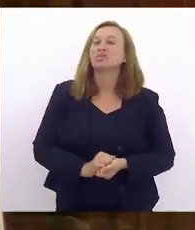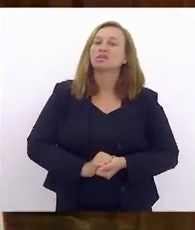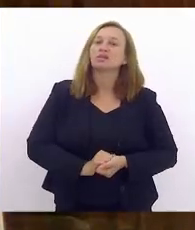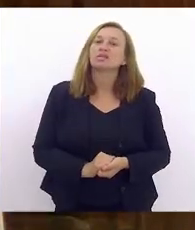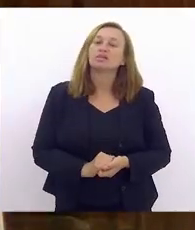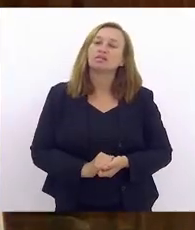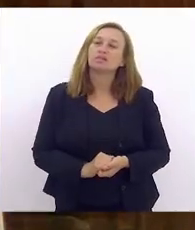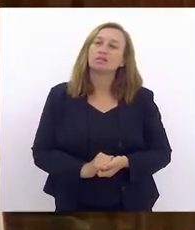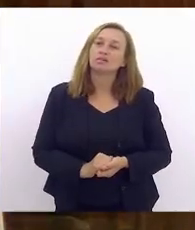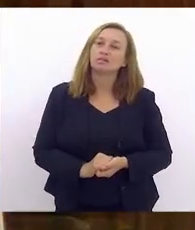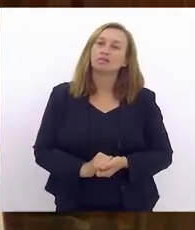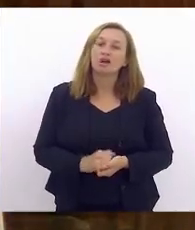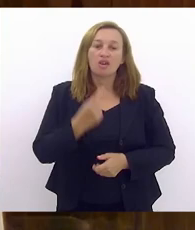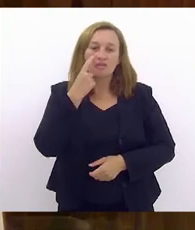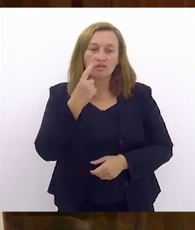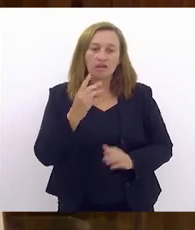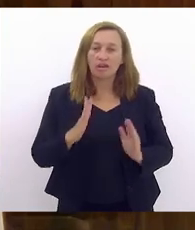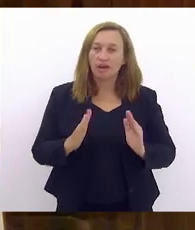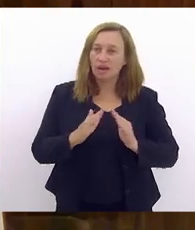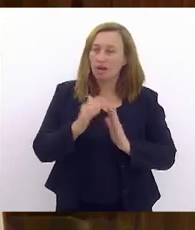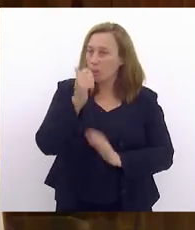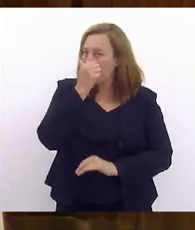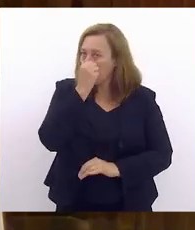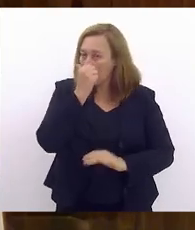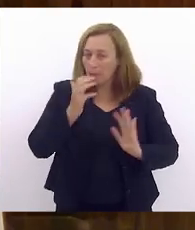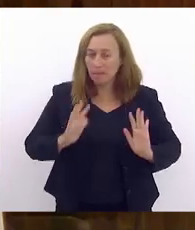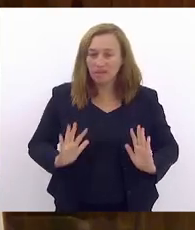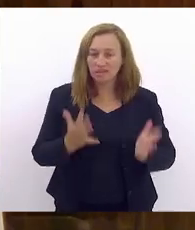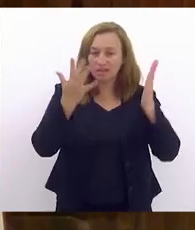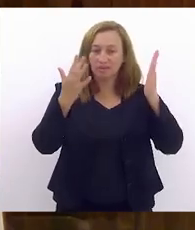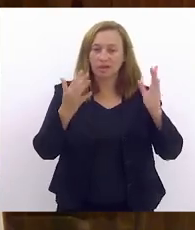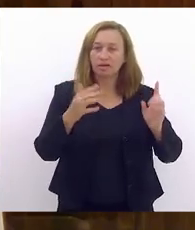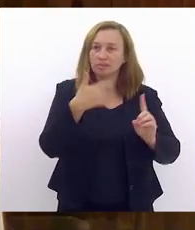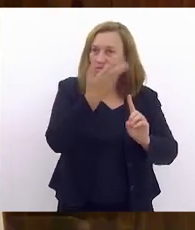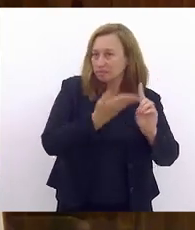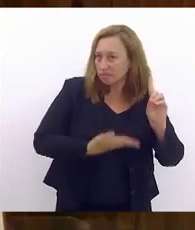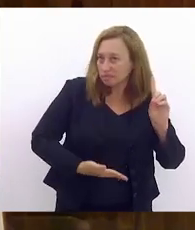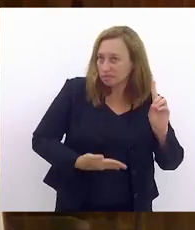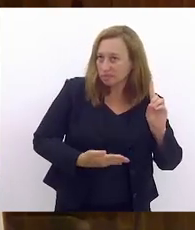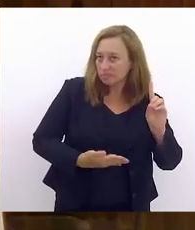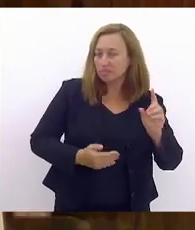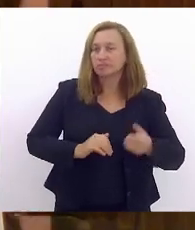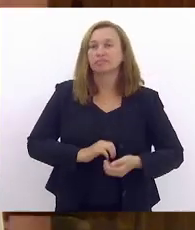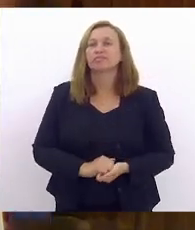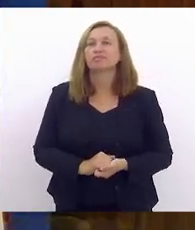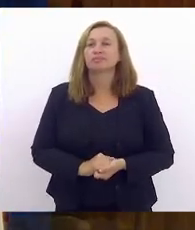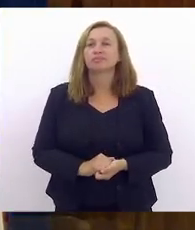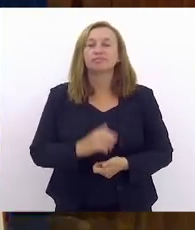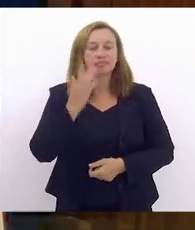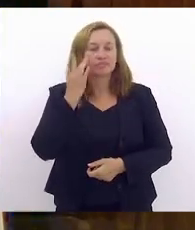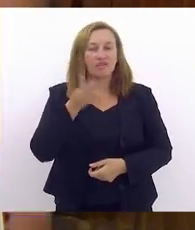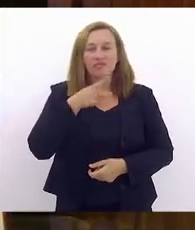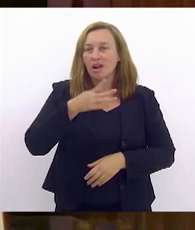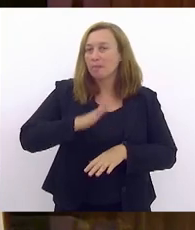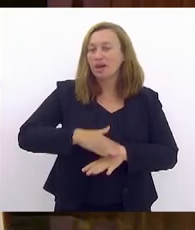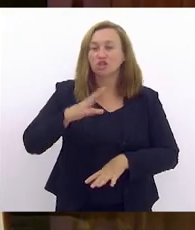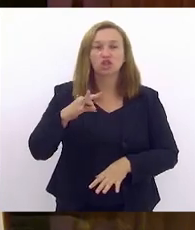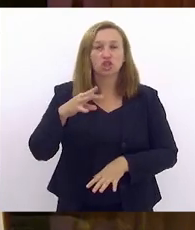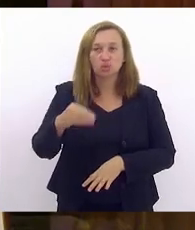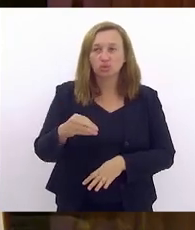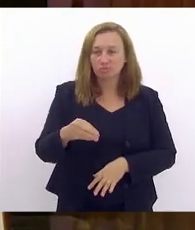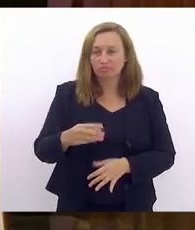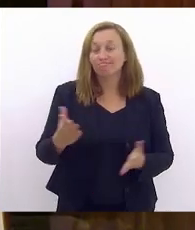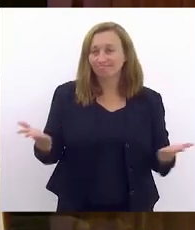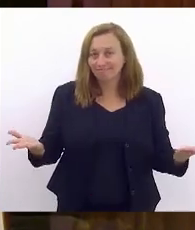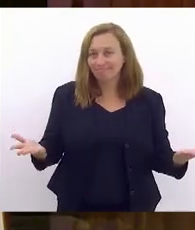E ver essa casa cheia para celebrar uma honraria dessa magnitude, eu acho que fala mais do que qualquer palavra que eu